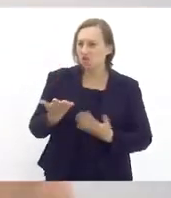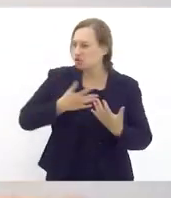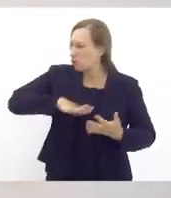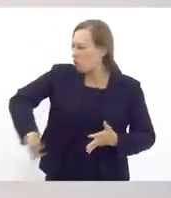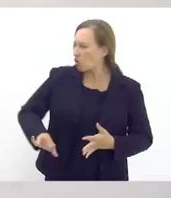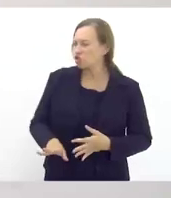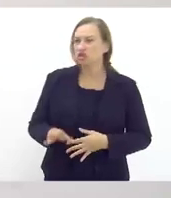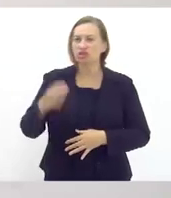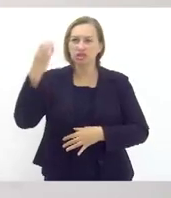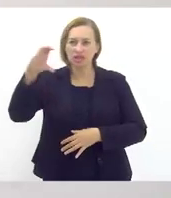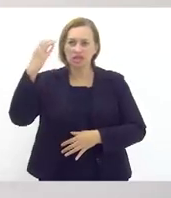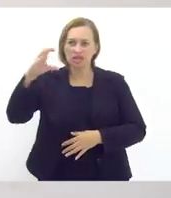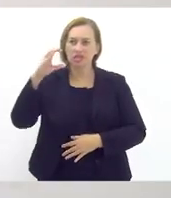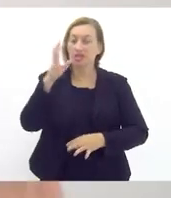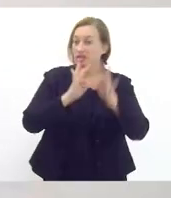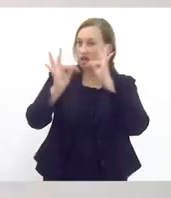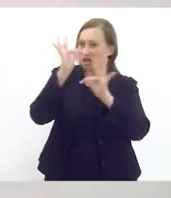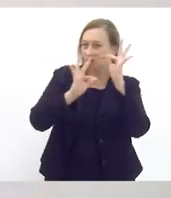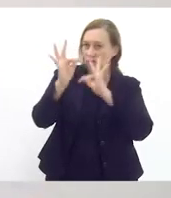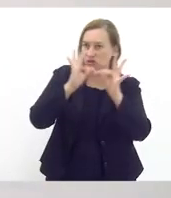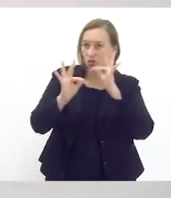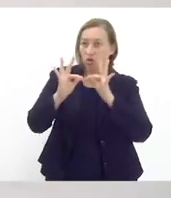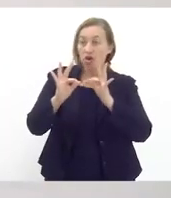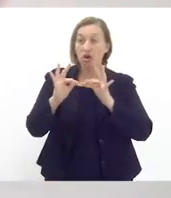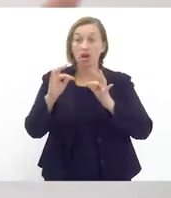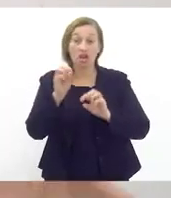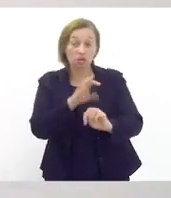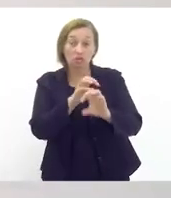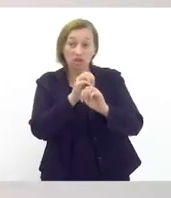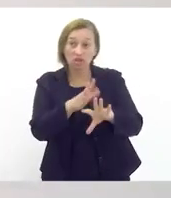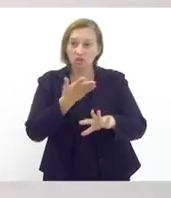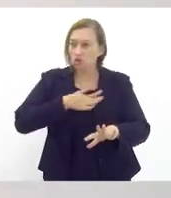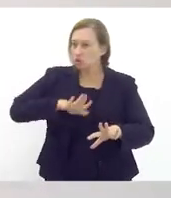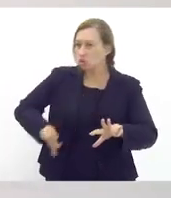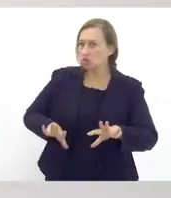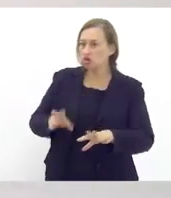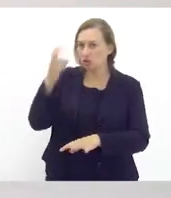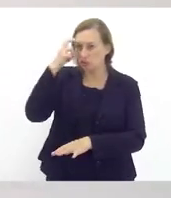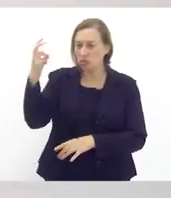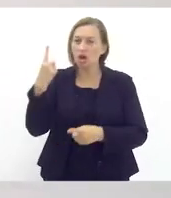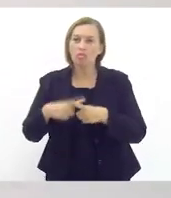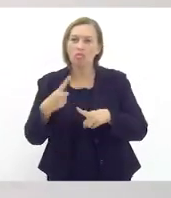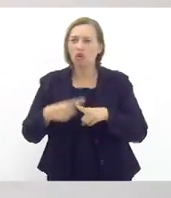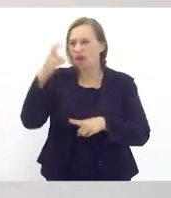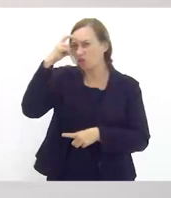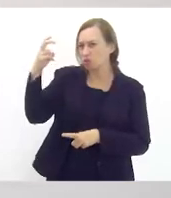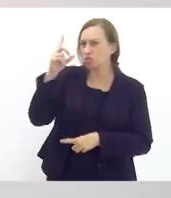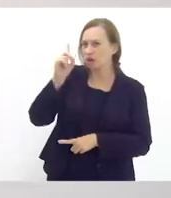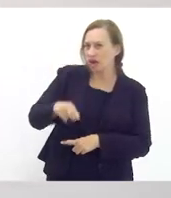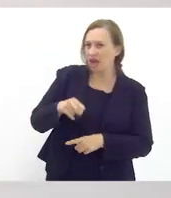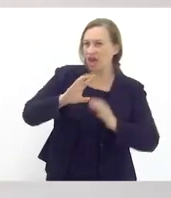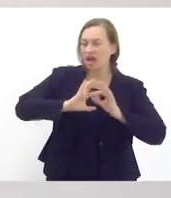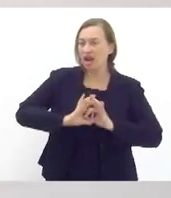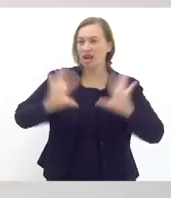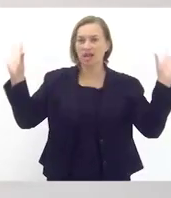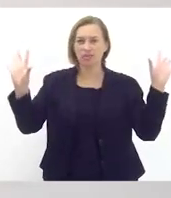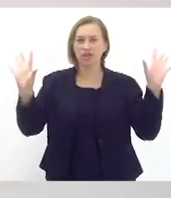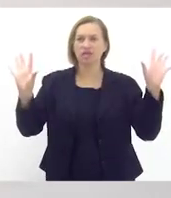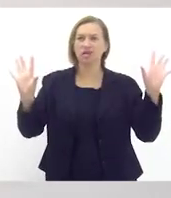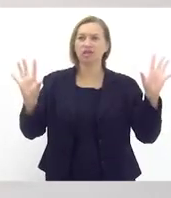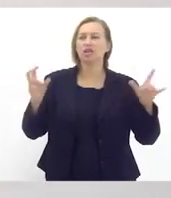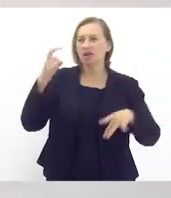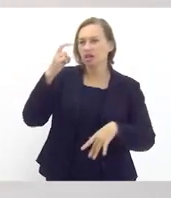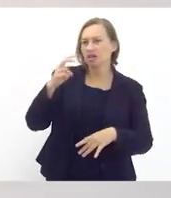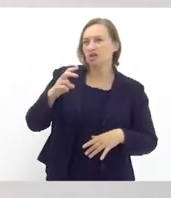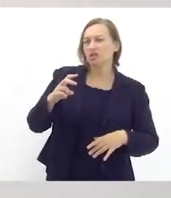odeia a tecnologia odeia educação e odeia a cultura que a cultura ela é Libertadora ela